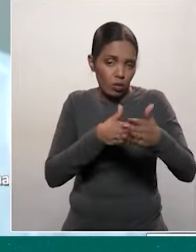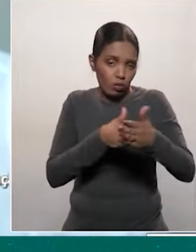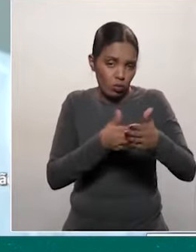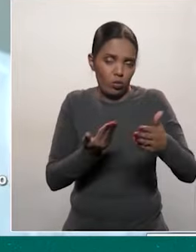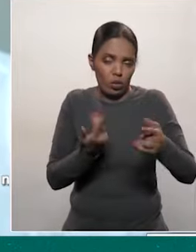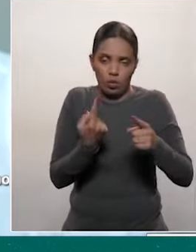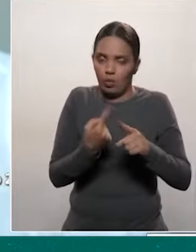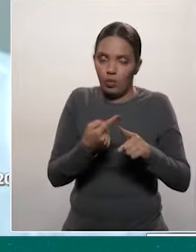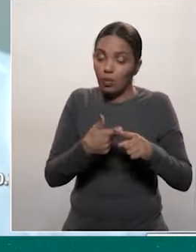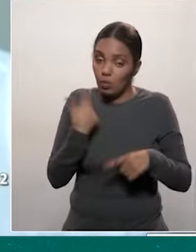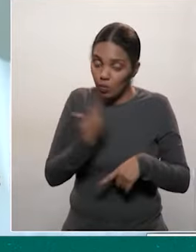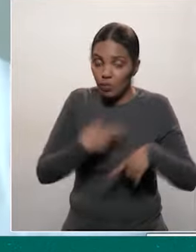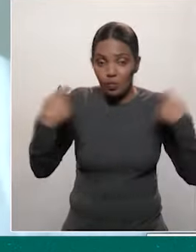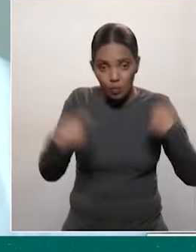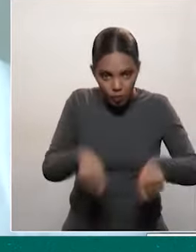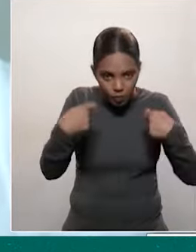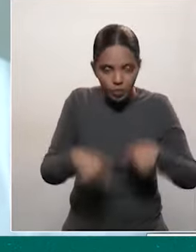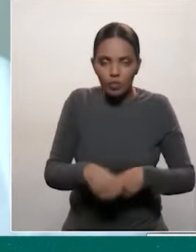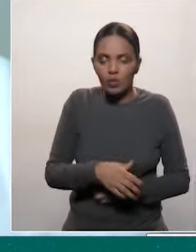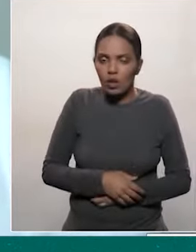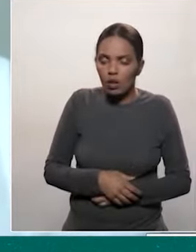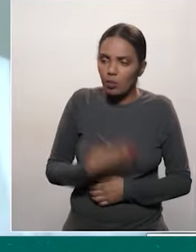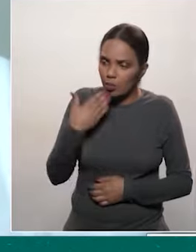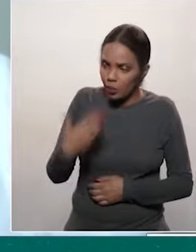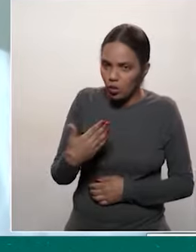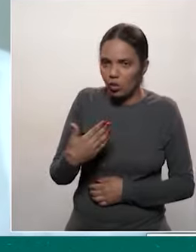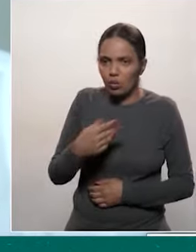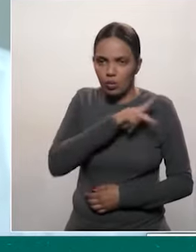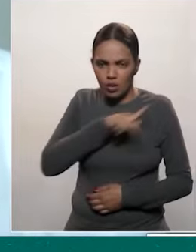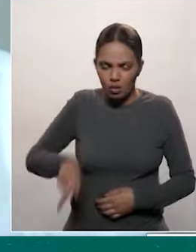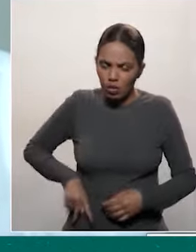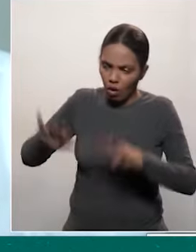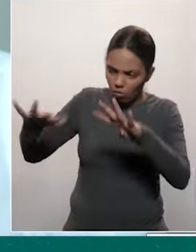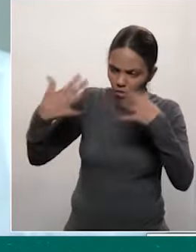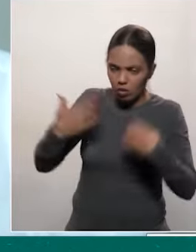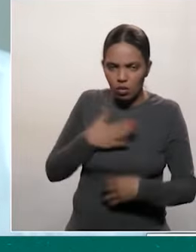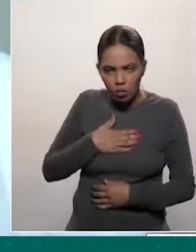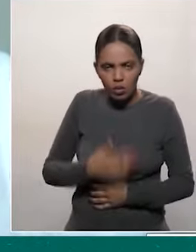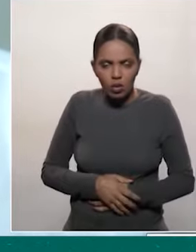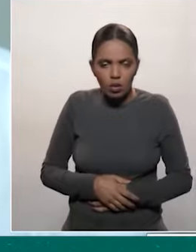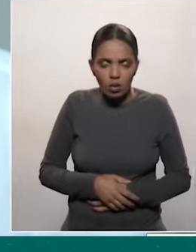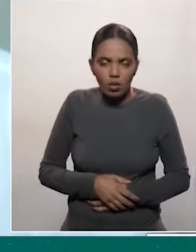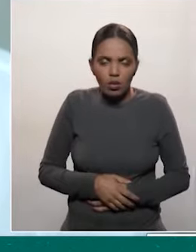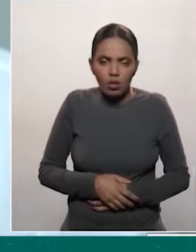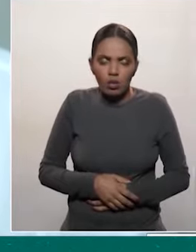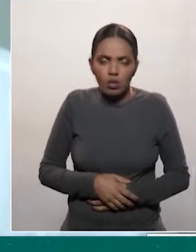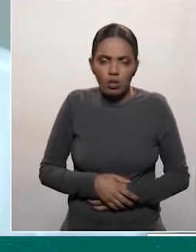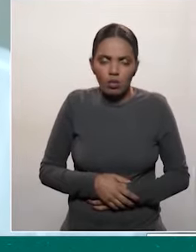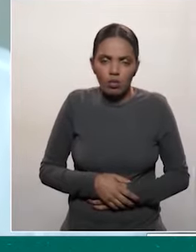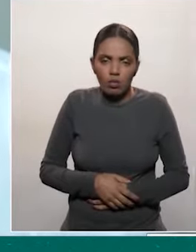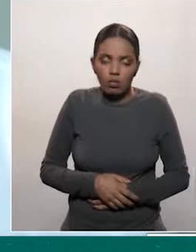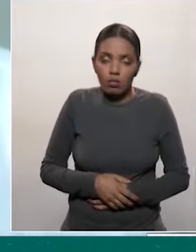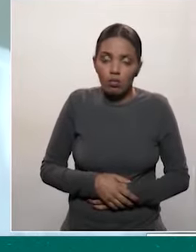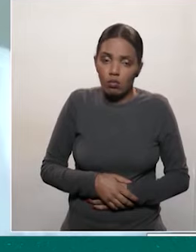Legislativa para... Eu gostaria que o senhor pudesse prestar atenção, presidente Traiano. Enfim,